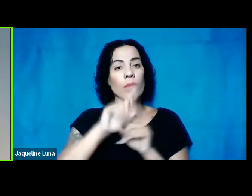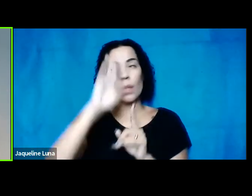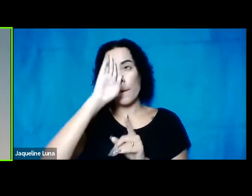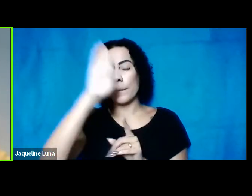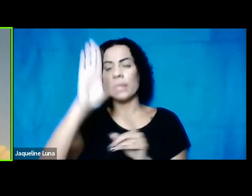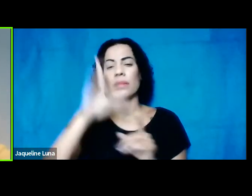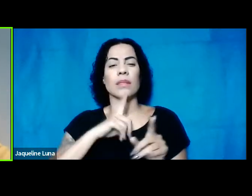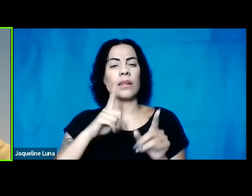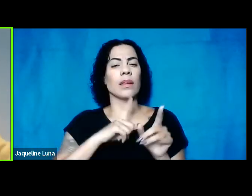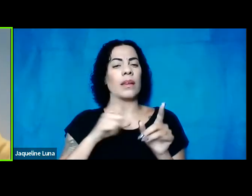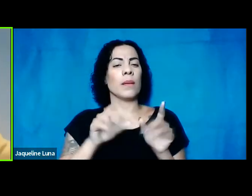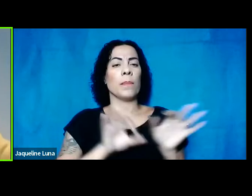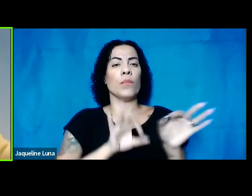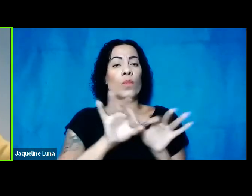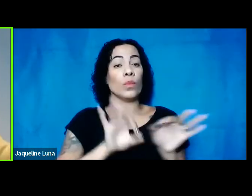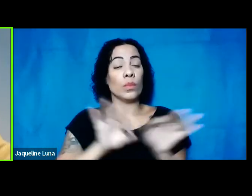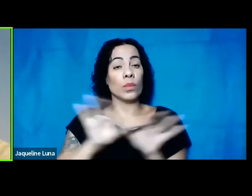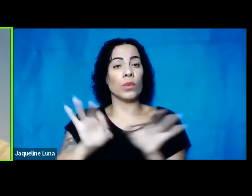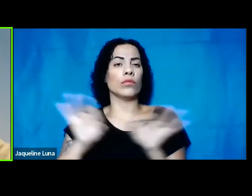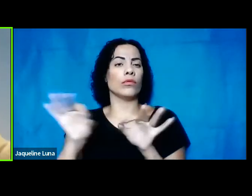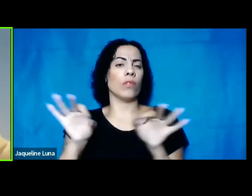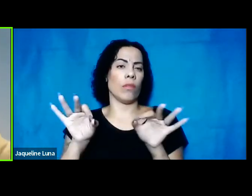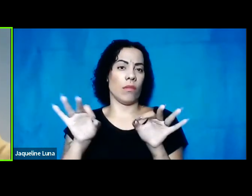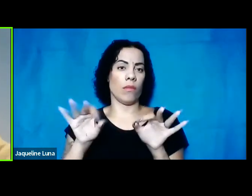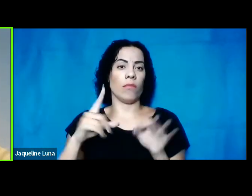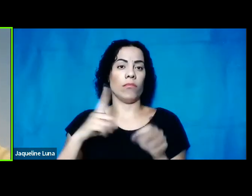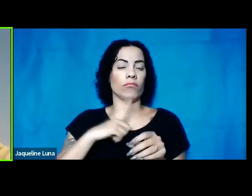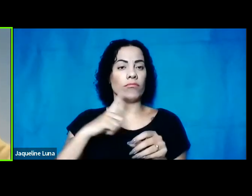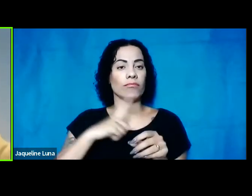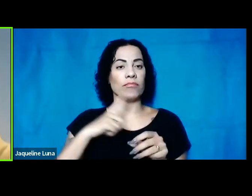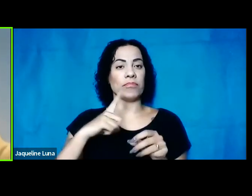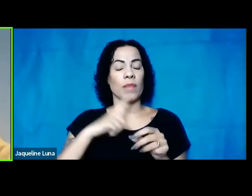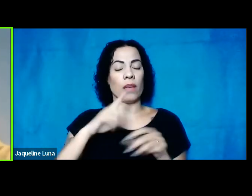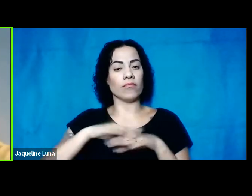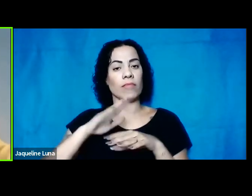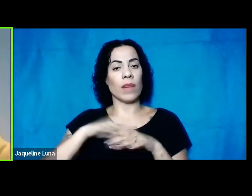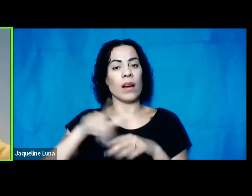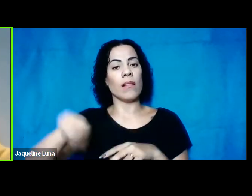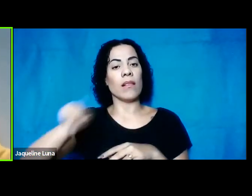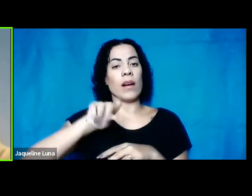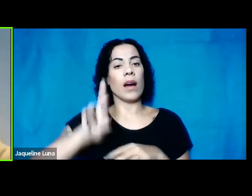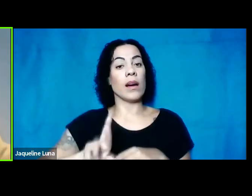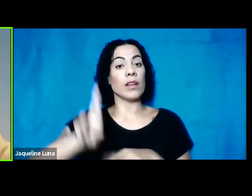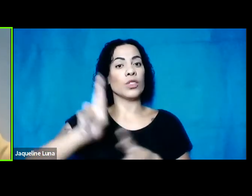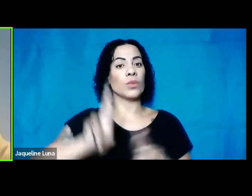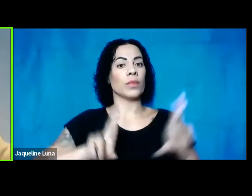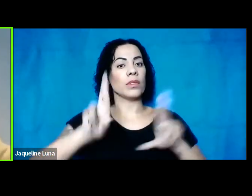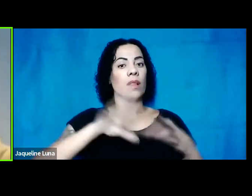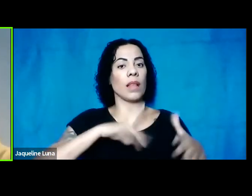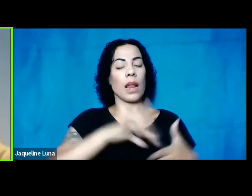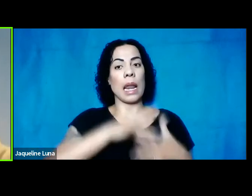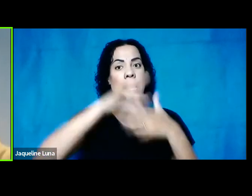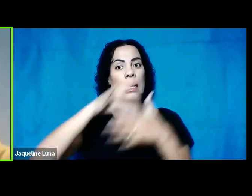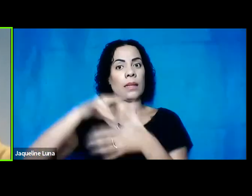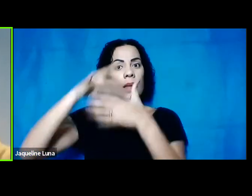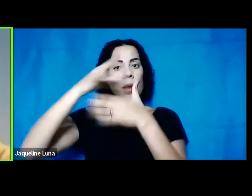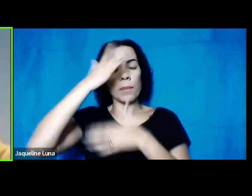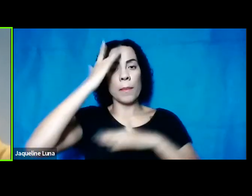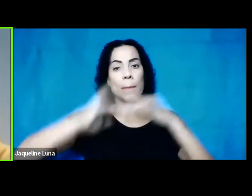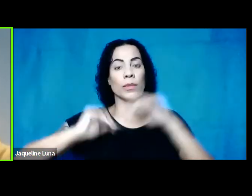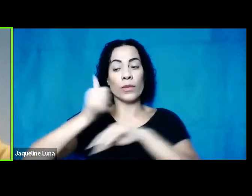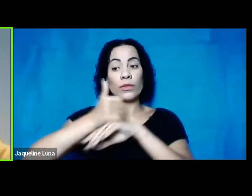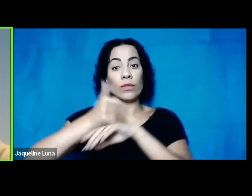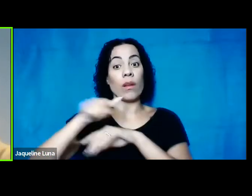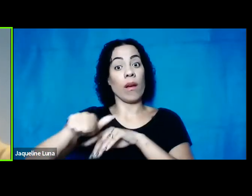projetos que estão sendo, né, liderados, né, por profissionais da área de